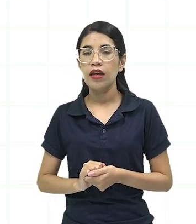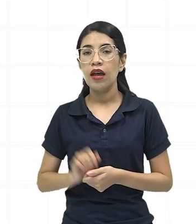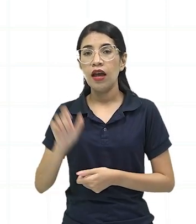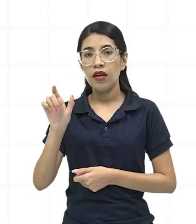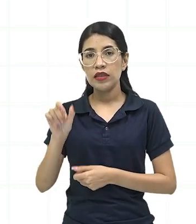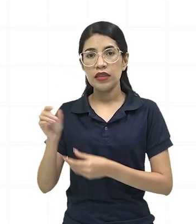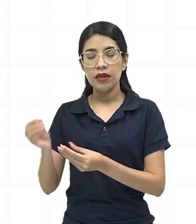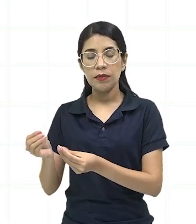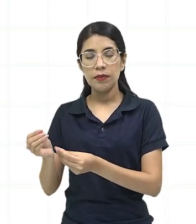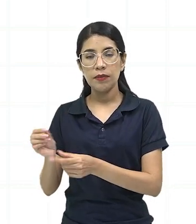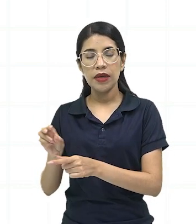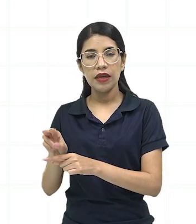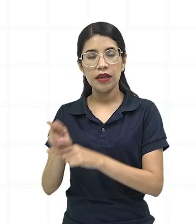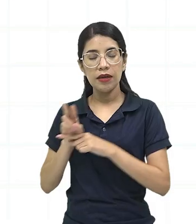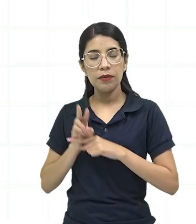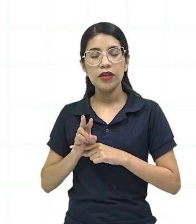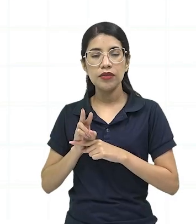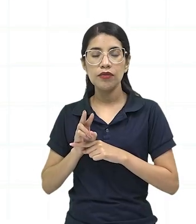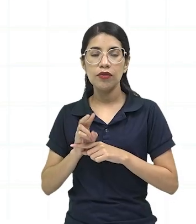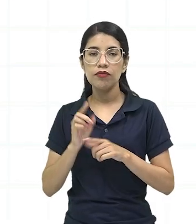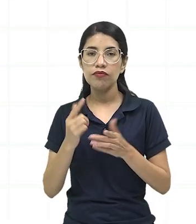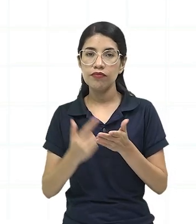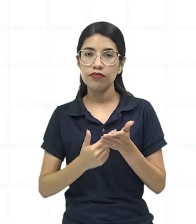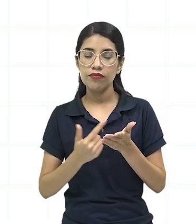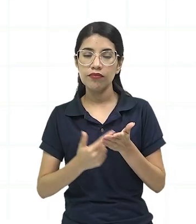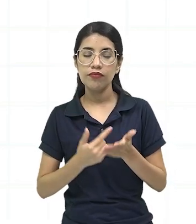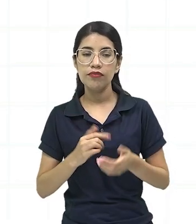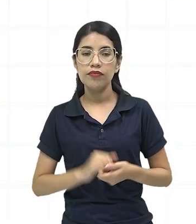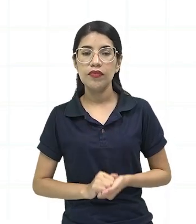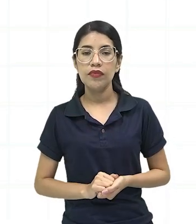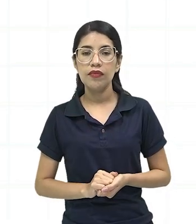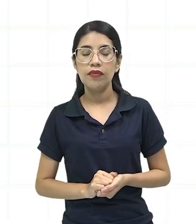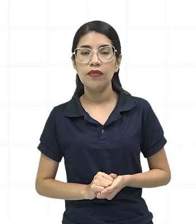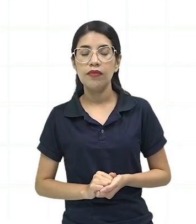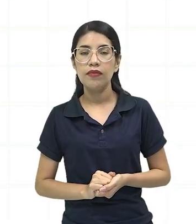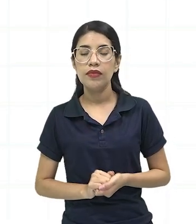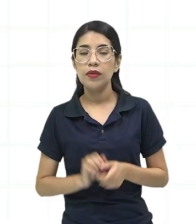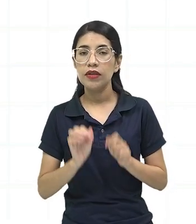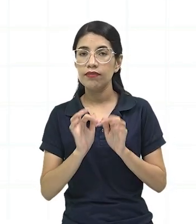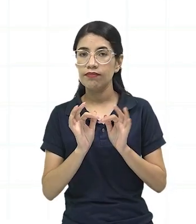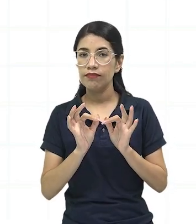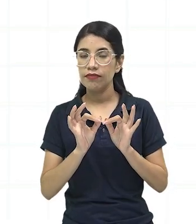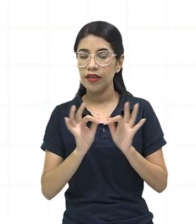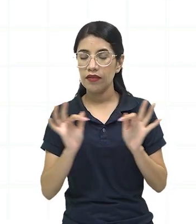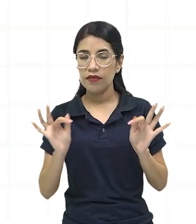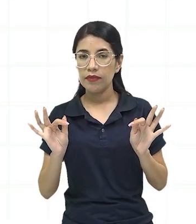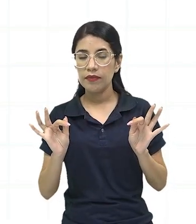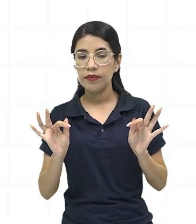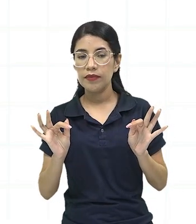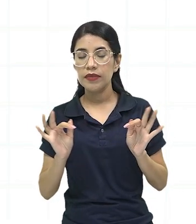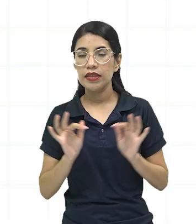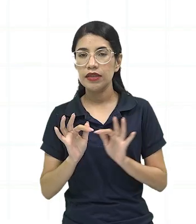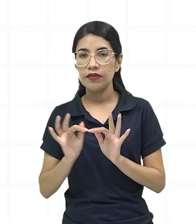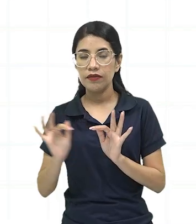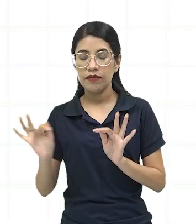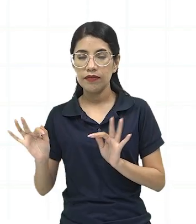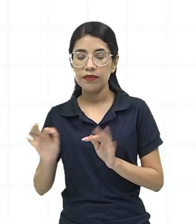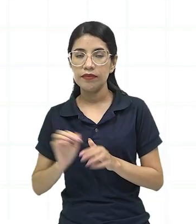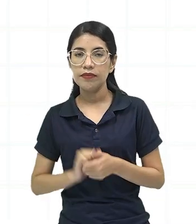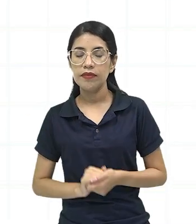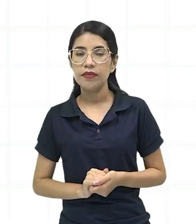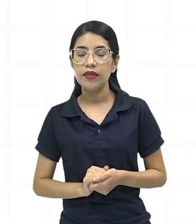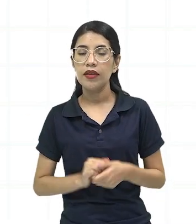novamente aqui, né? Ó, vou fechar aqui. Nós temos um enunciado e outro enunciado. E aí, eu